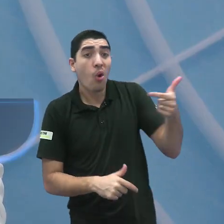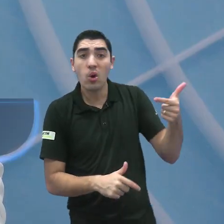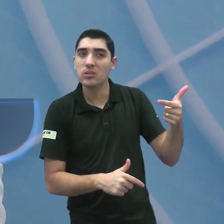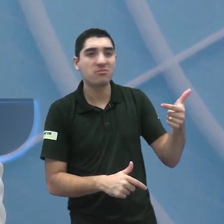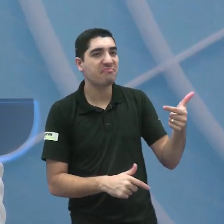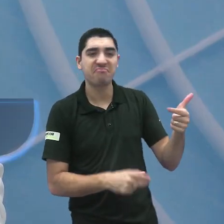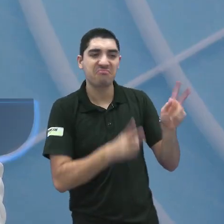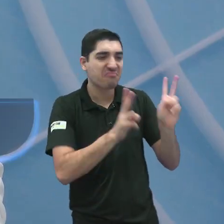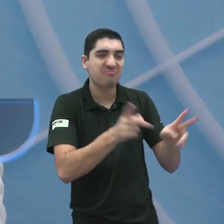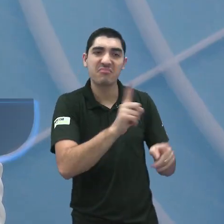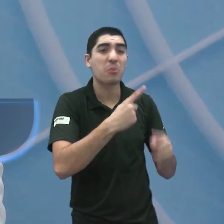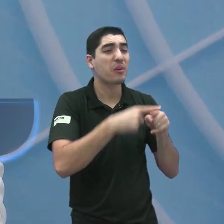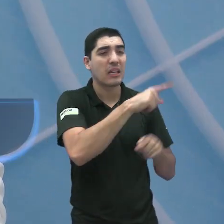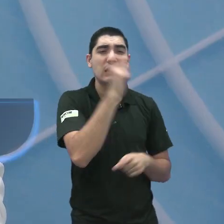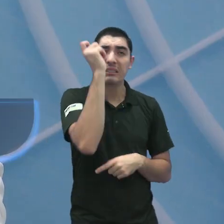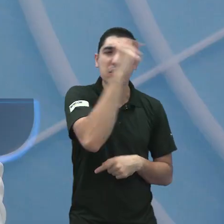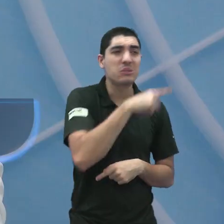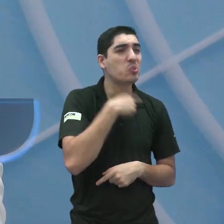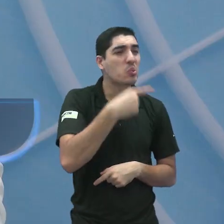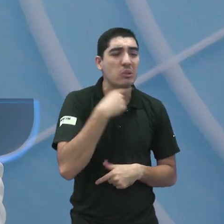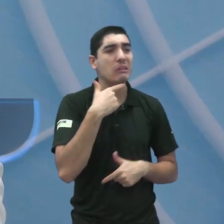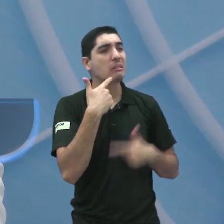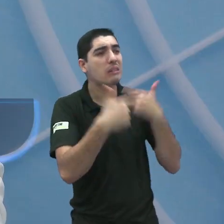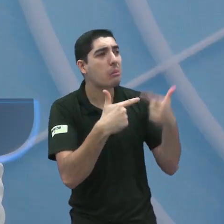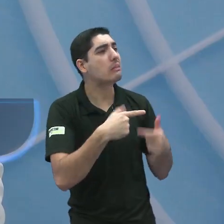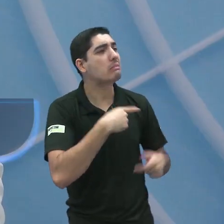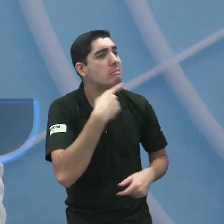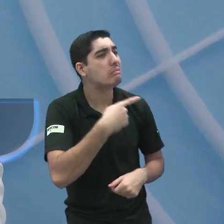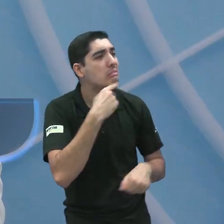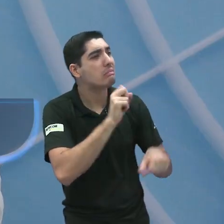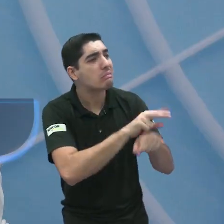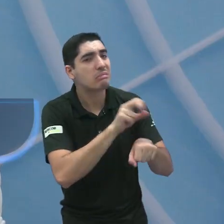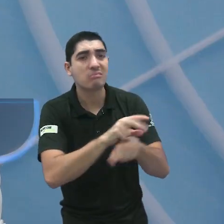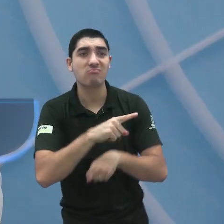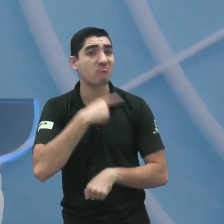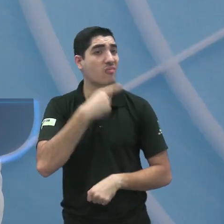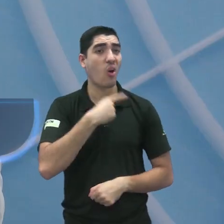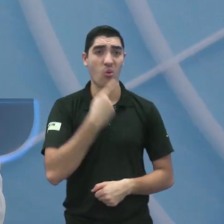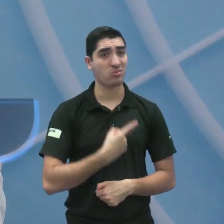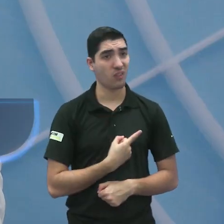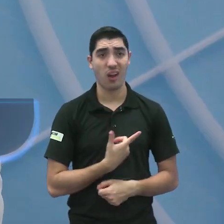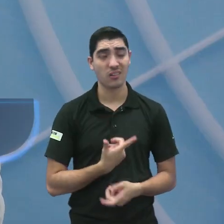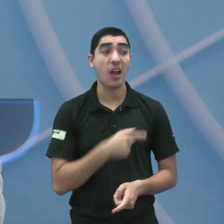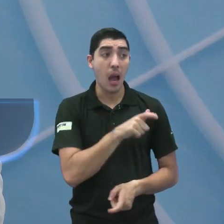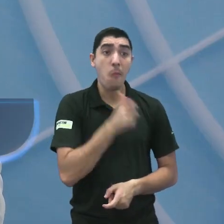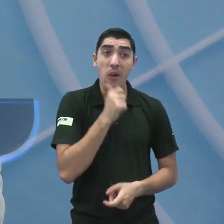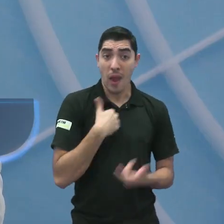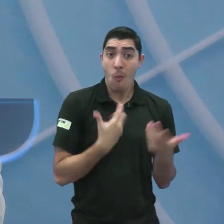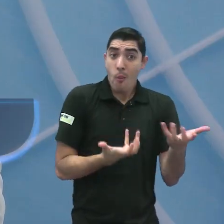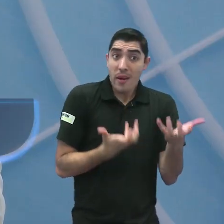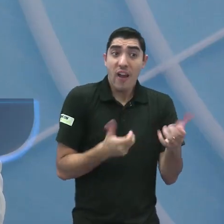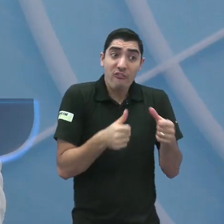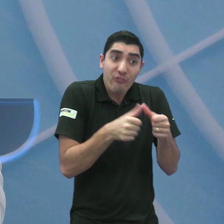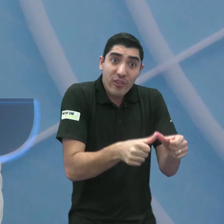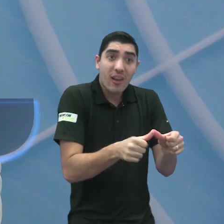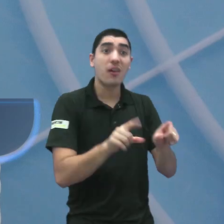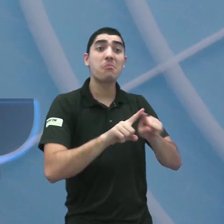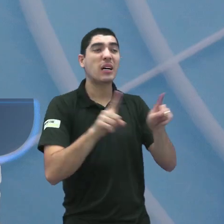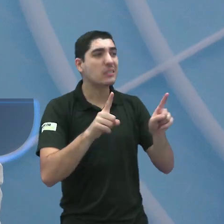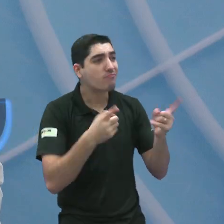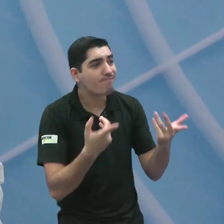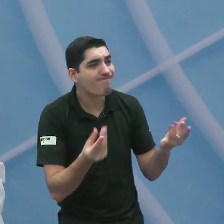manter na pesquisa e trabalhando nessa área. Não porque elas não quisessem ou não tivessem interesse, mas